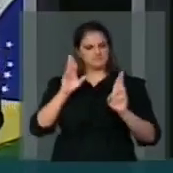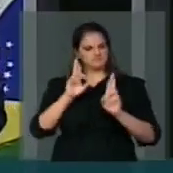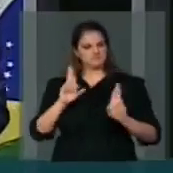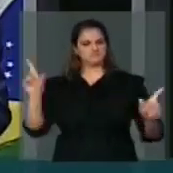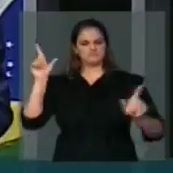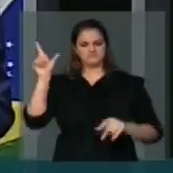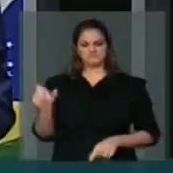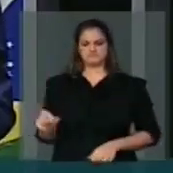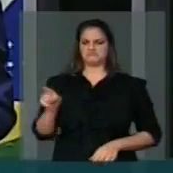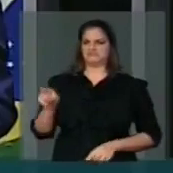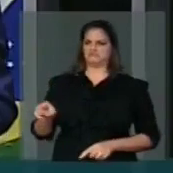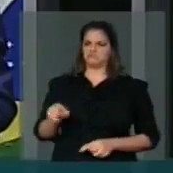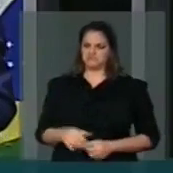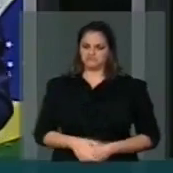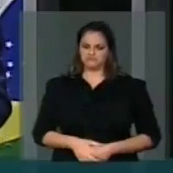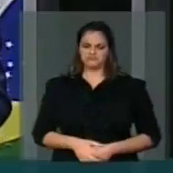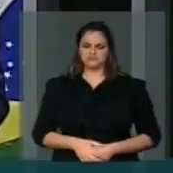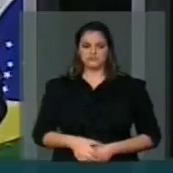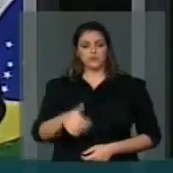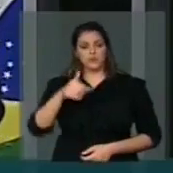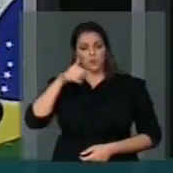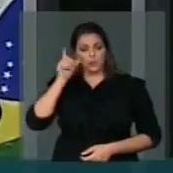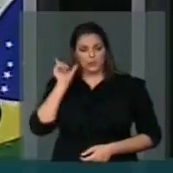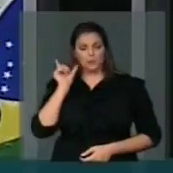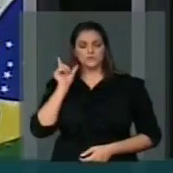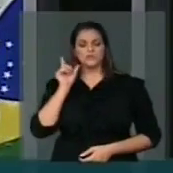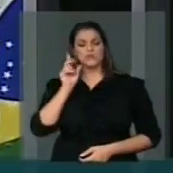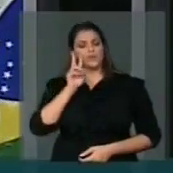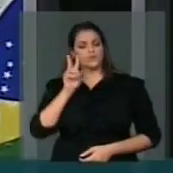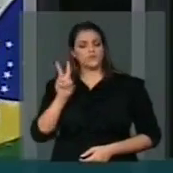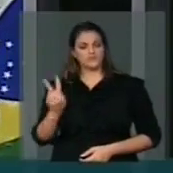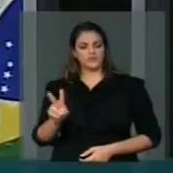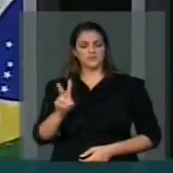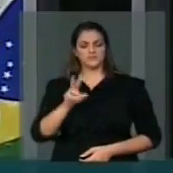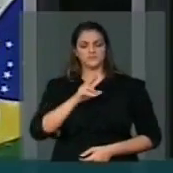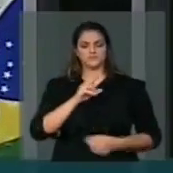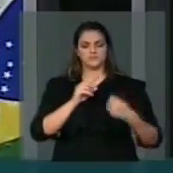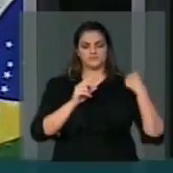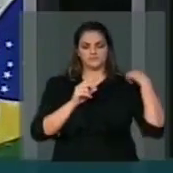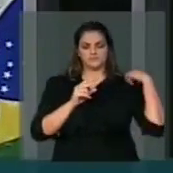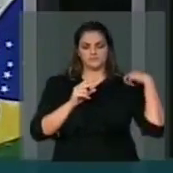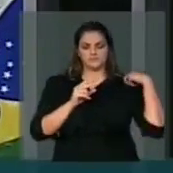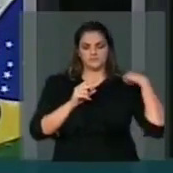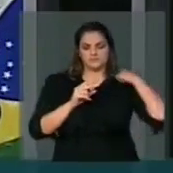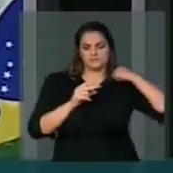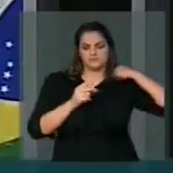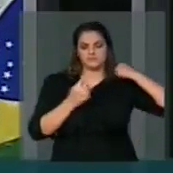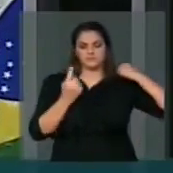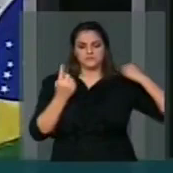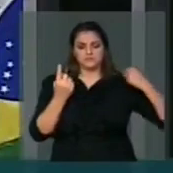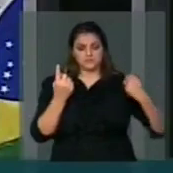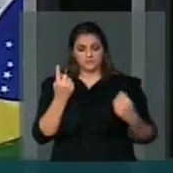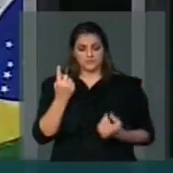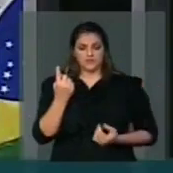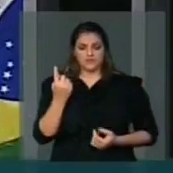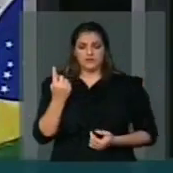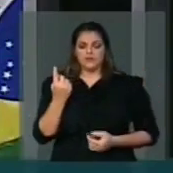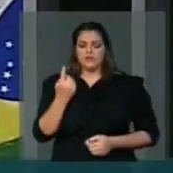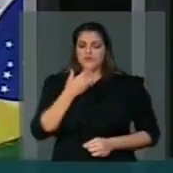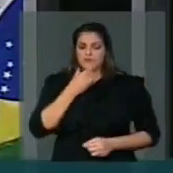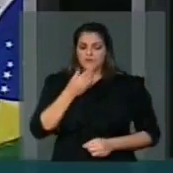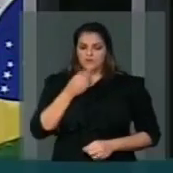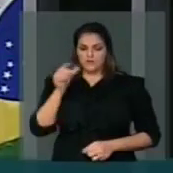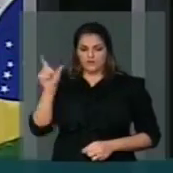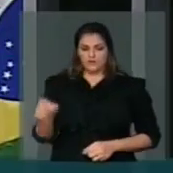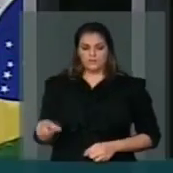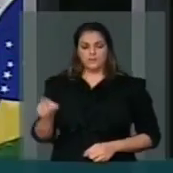alvissareiro. Li ontem que é um conselheiro de mandato e que o mandato